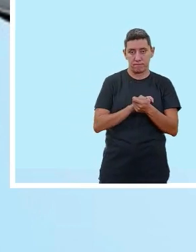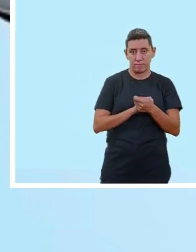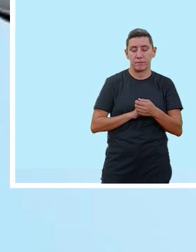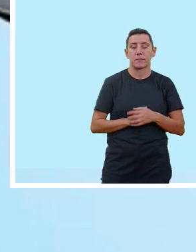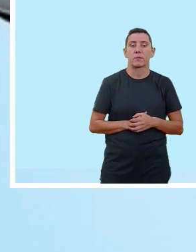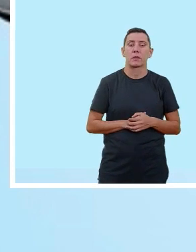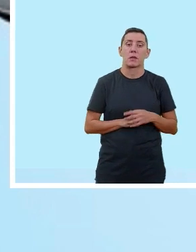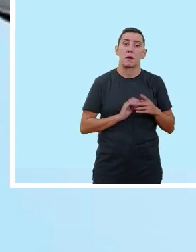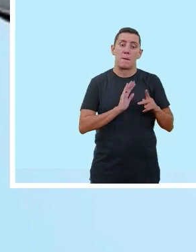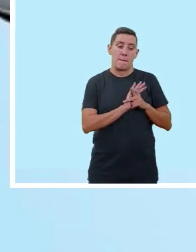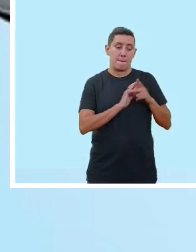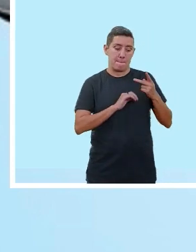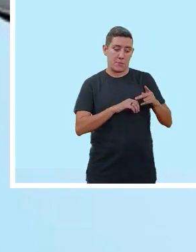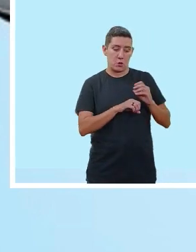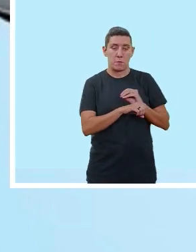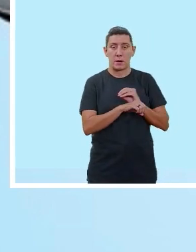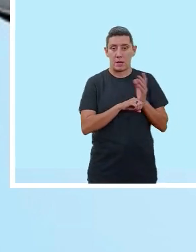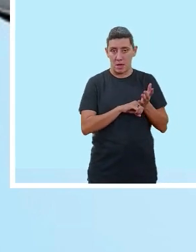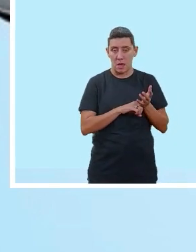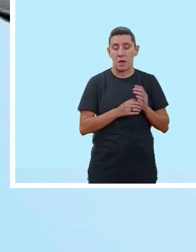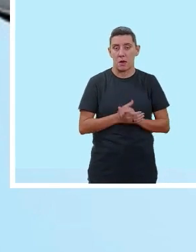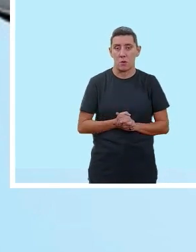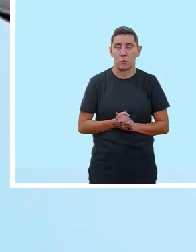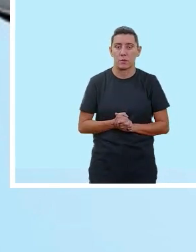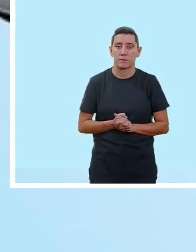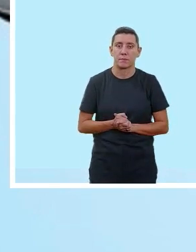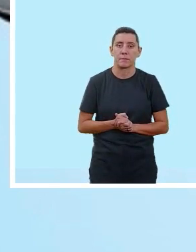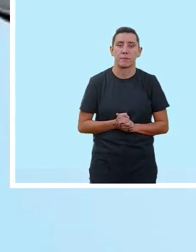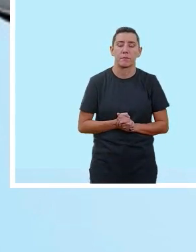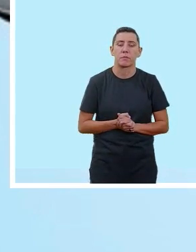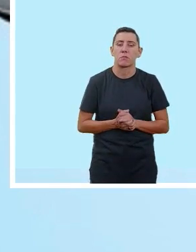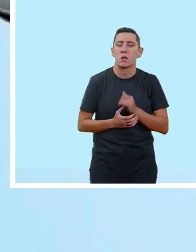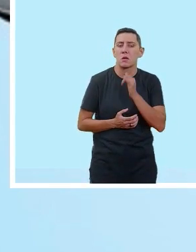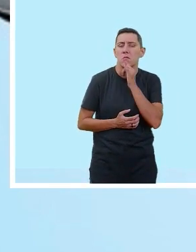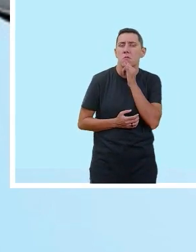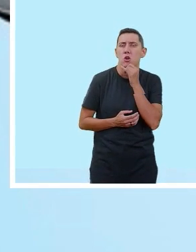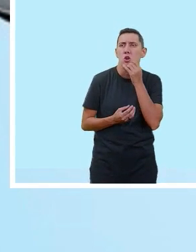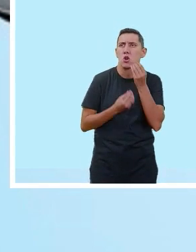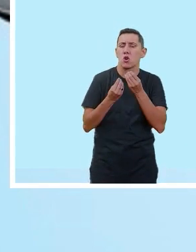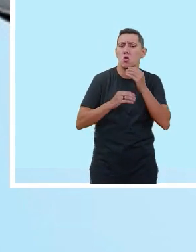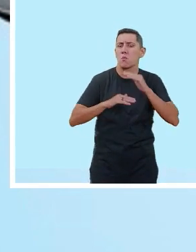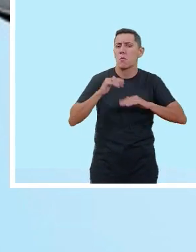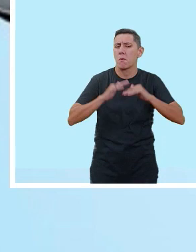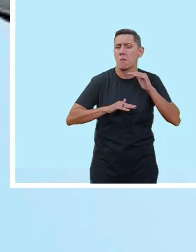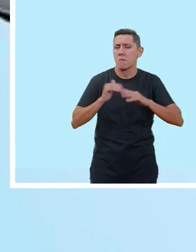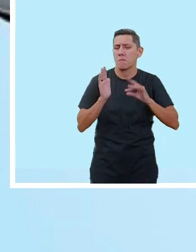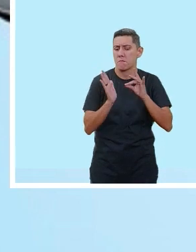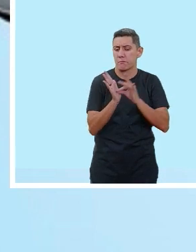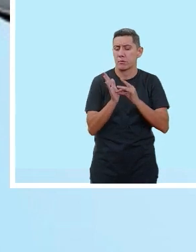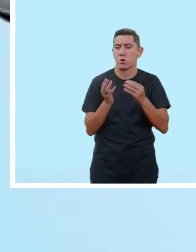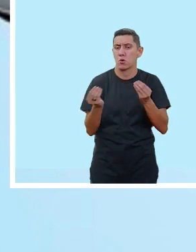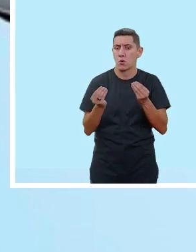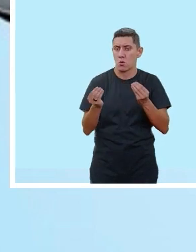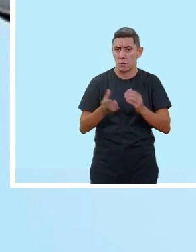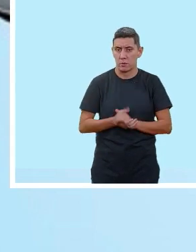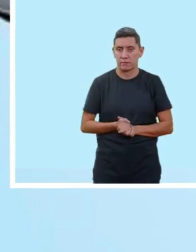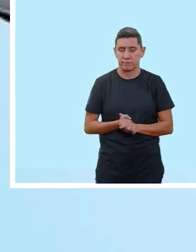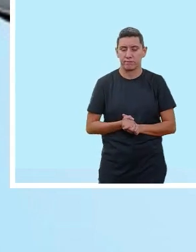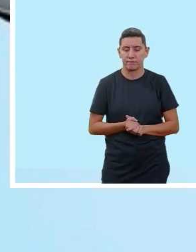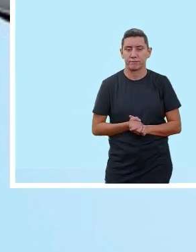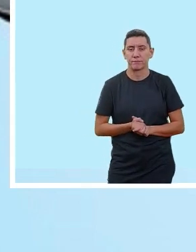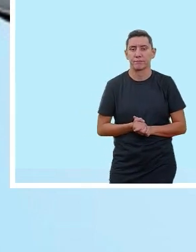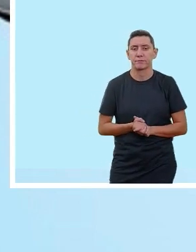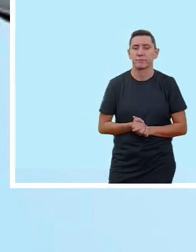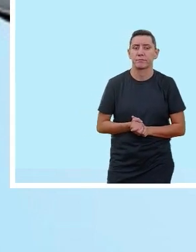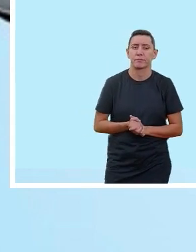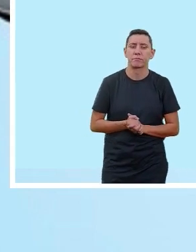Huawei. E vamos olhar aqui um pouco casos práticos, né? Como é que a gente faz isso de forma prática. Então aqui um exemplo, né, como eu comentei com vocês,